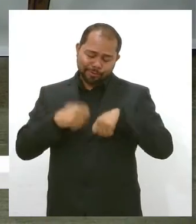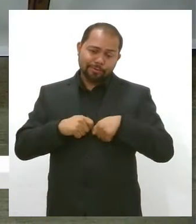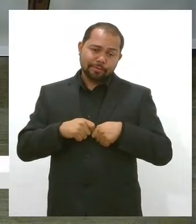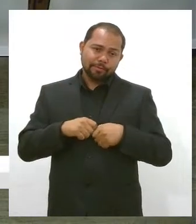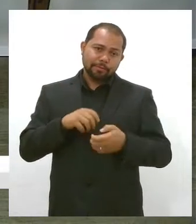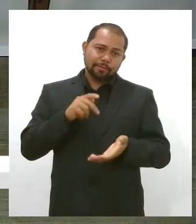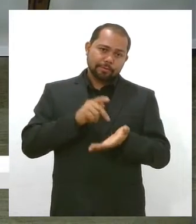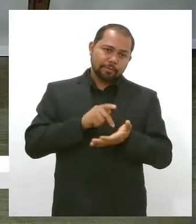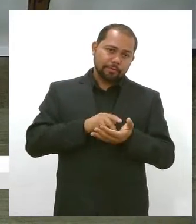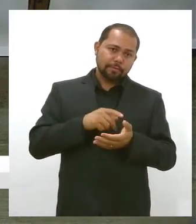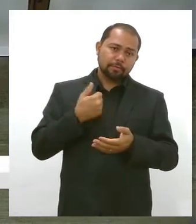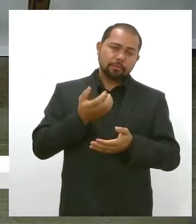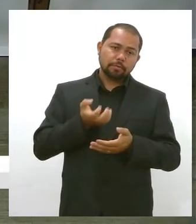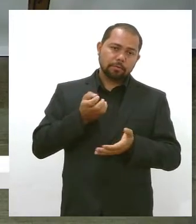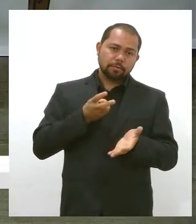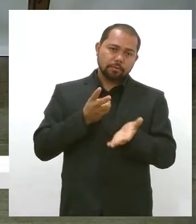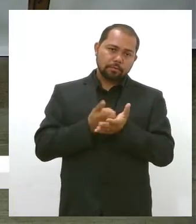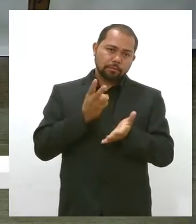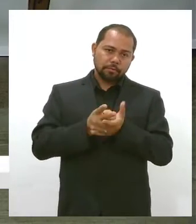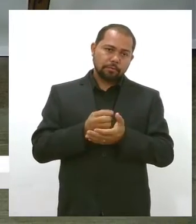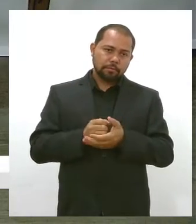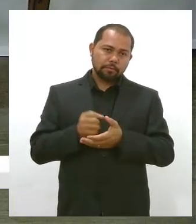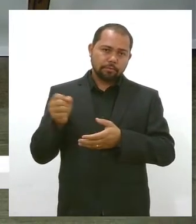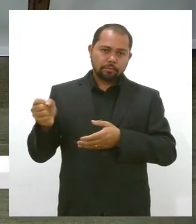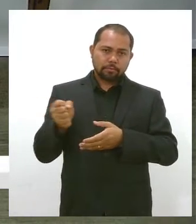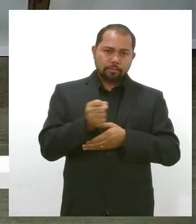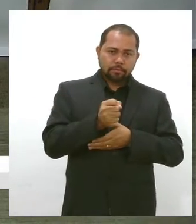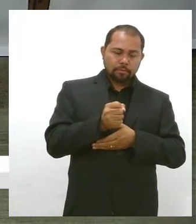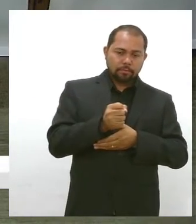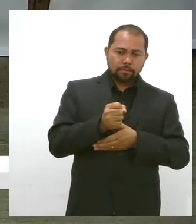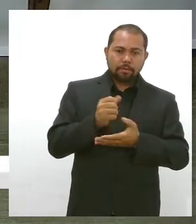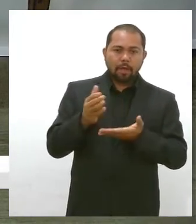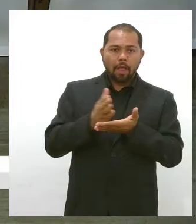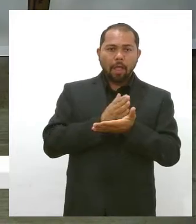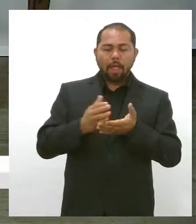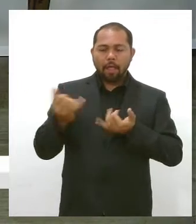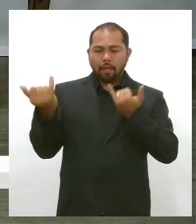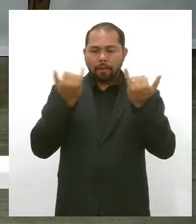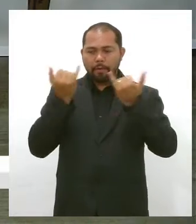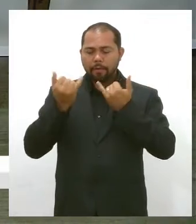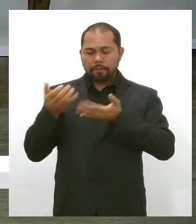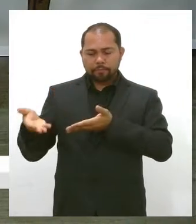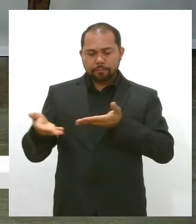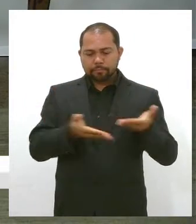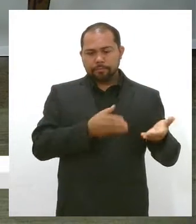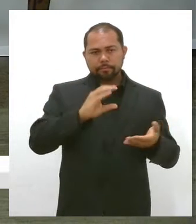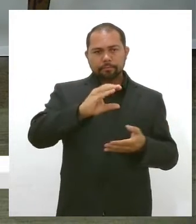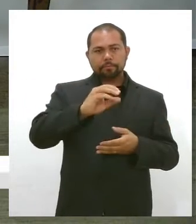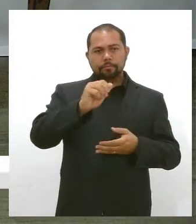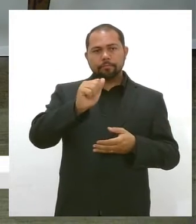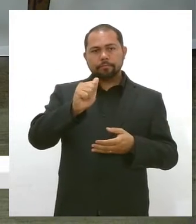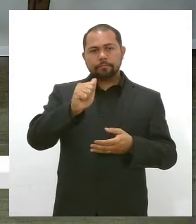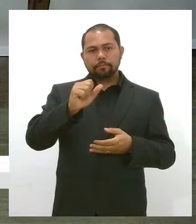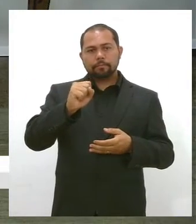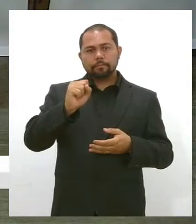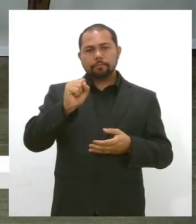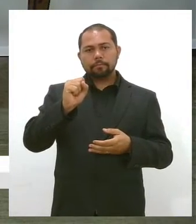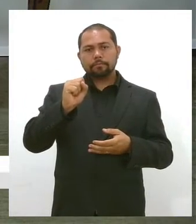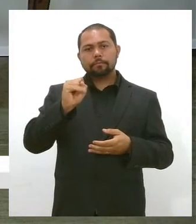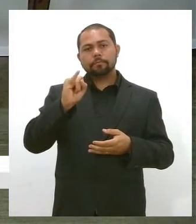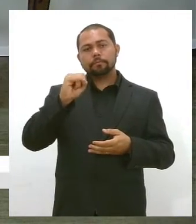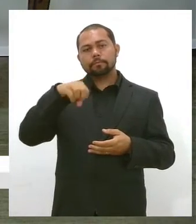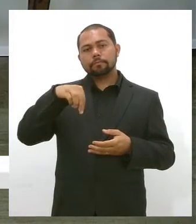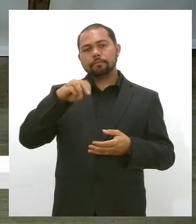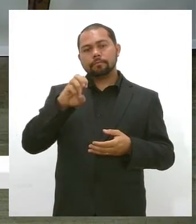continuidade trazendo aqui alguns dados, né, de atendimento aí do CAISME. A gente viu que no ano de 2021